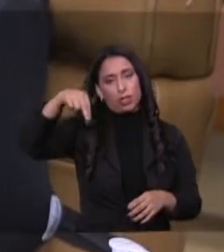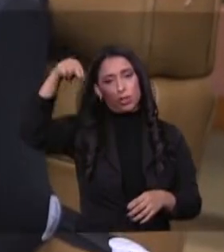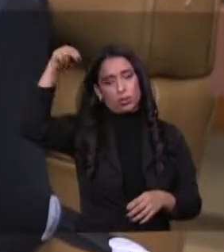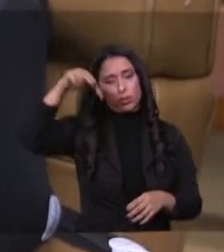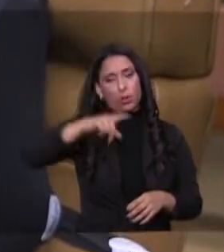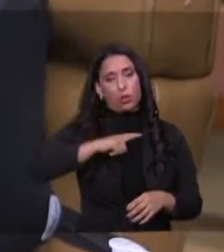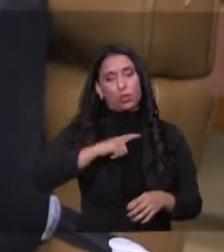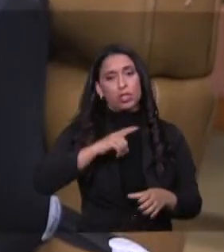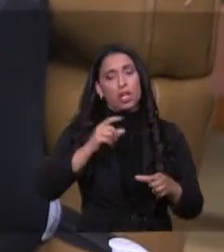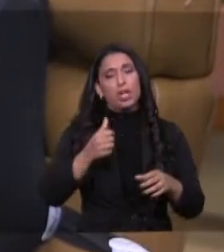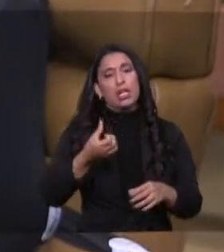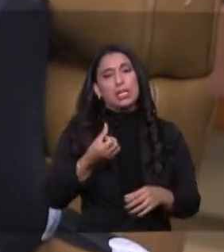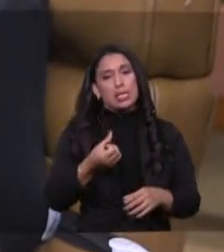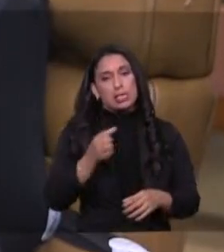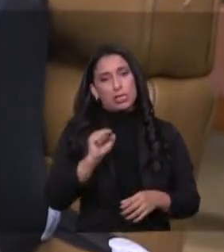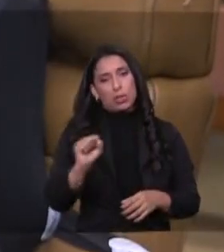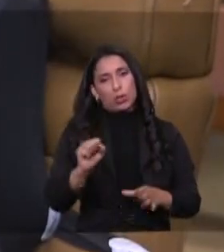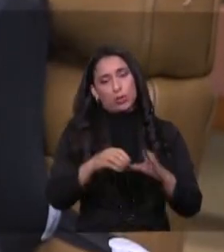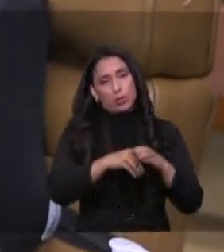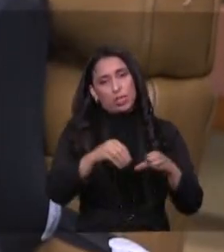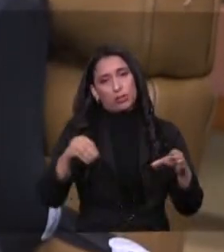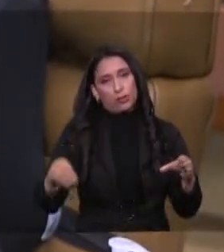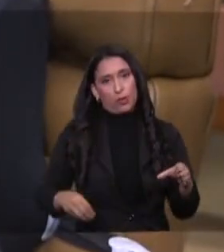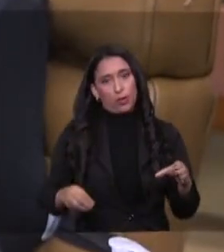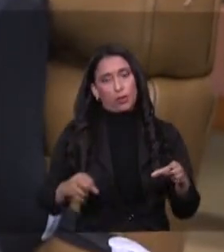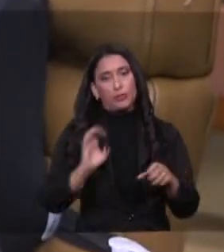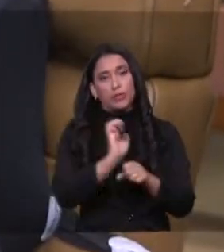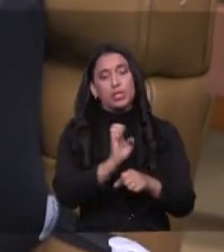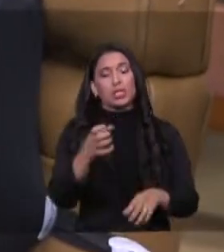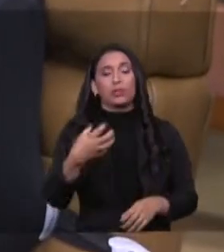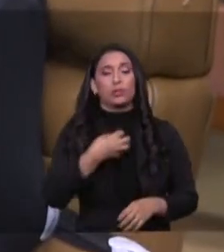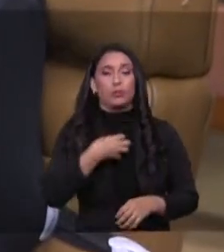das terras indígenas. Bahia,